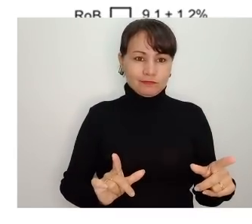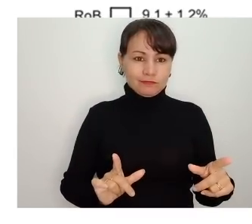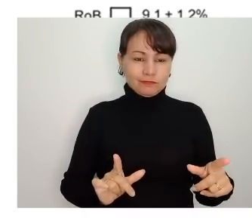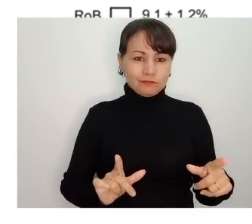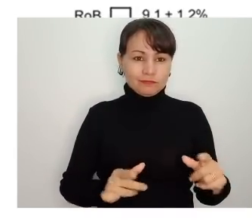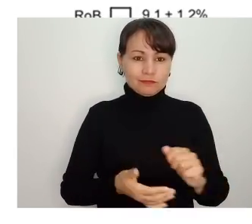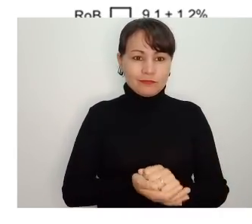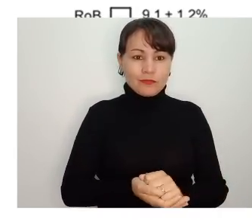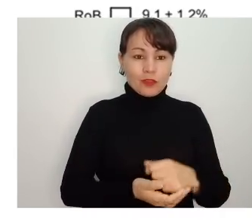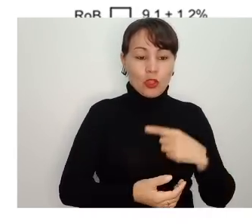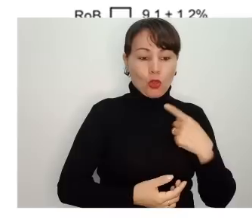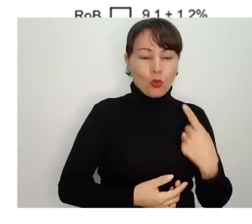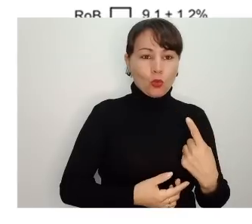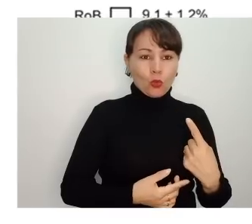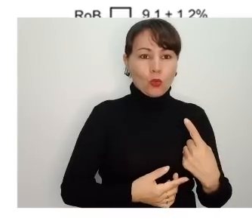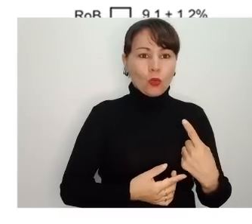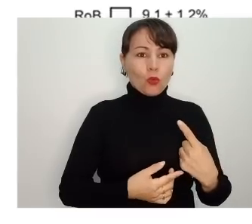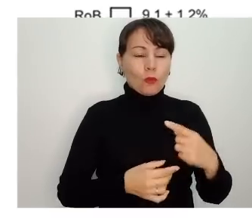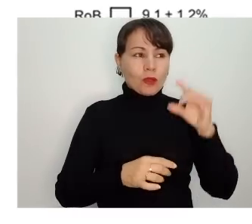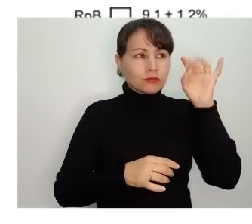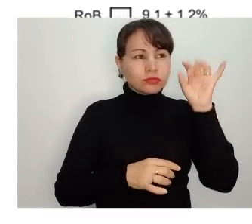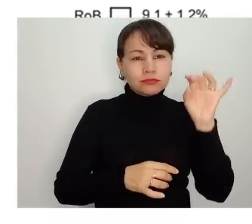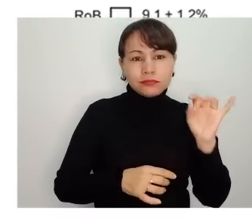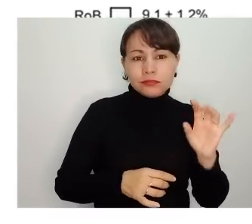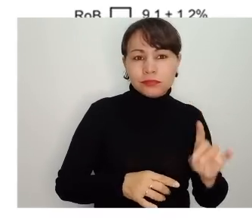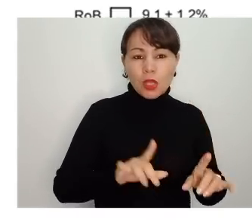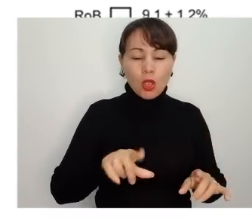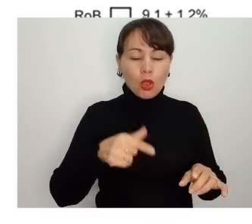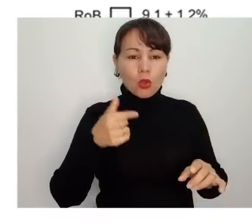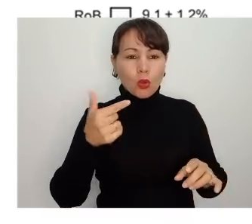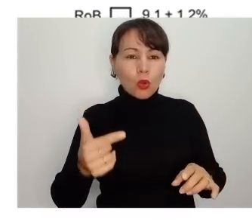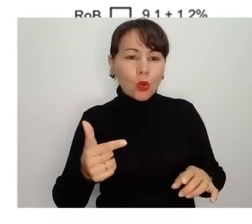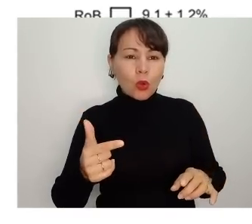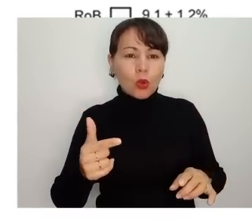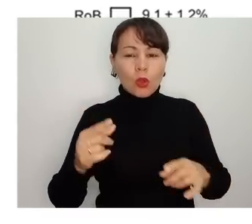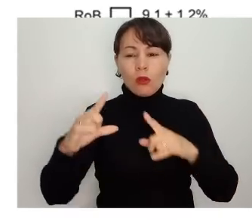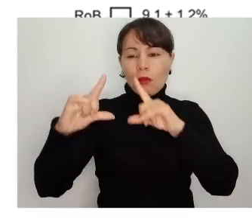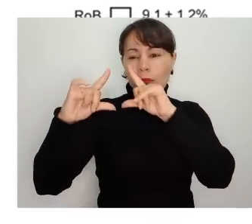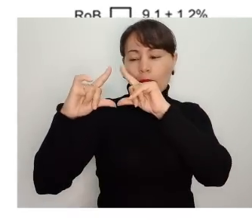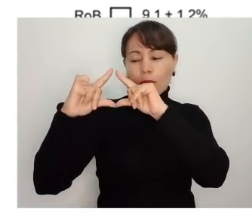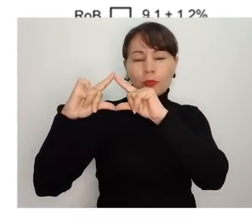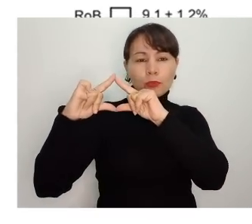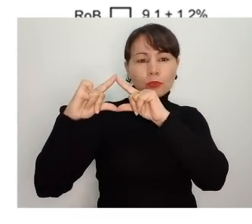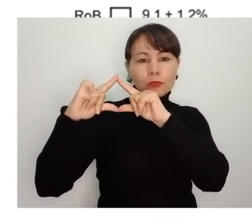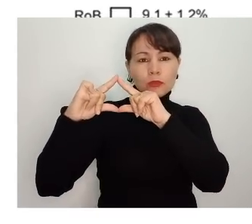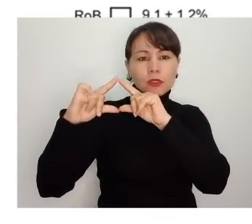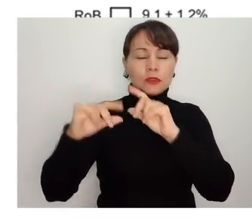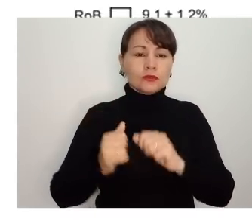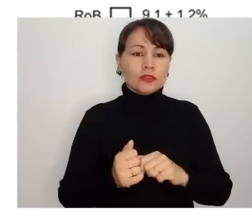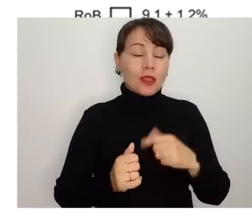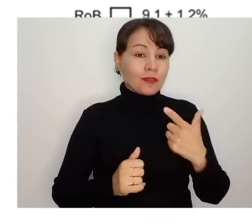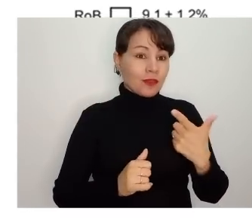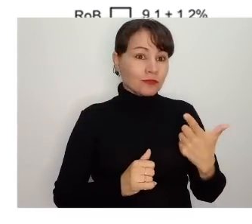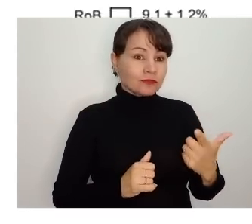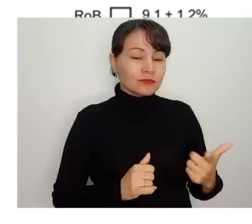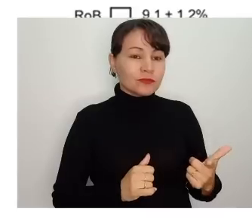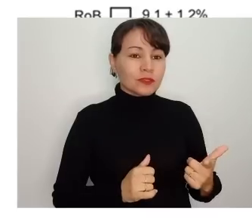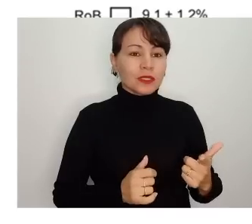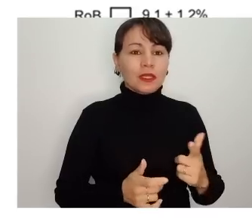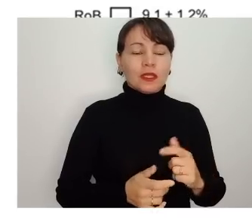diferentes. Umas são em forma de estrelas, outras são mais em formas de pirâmides.